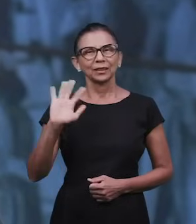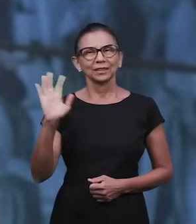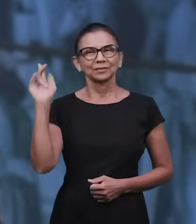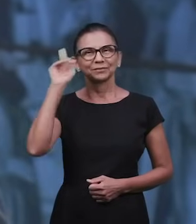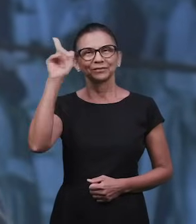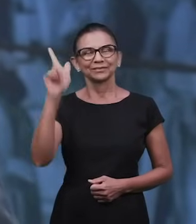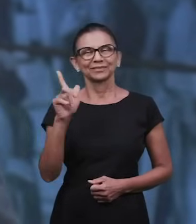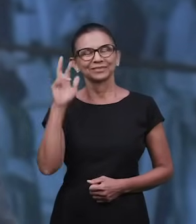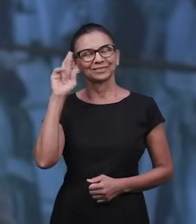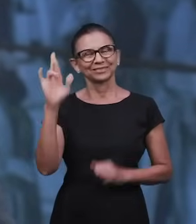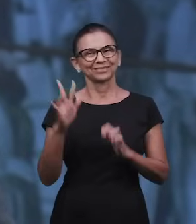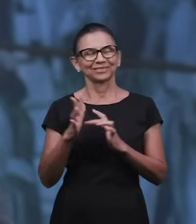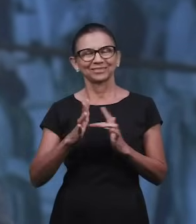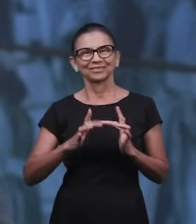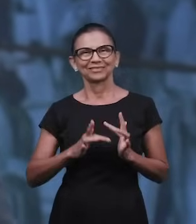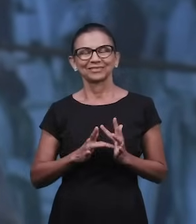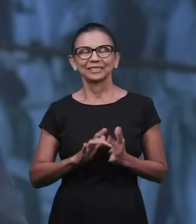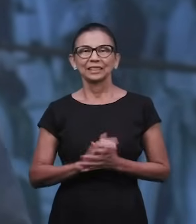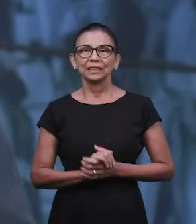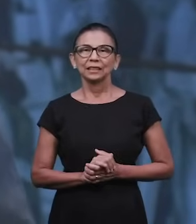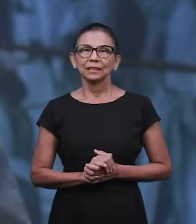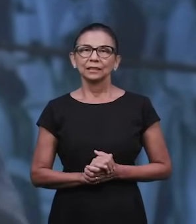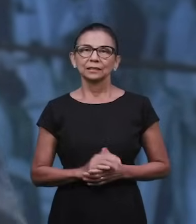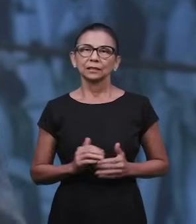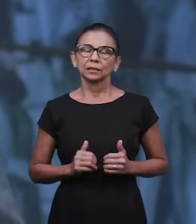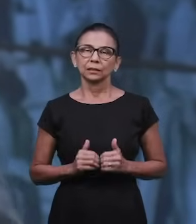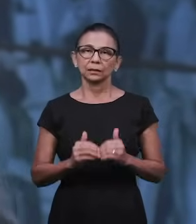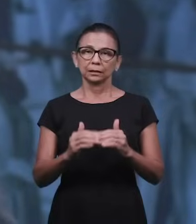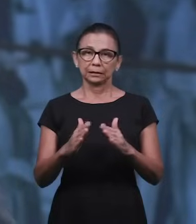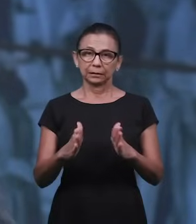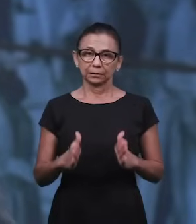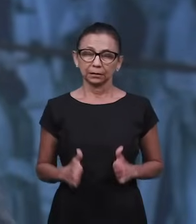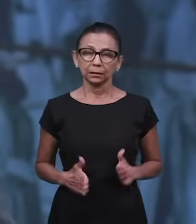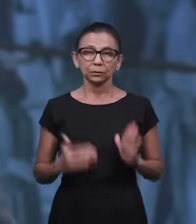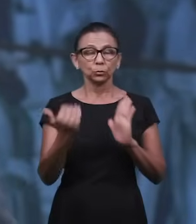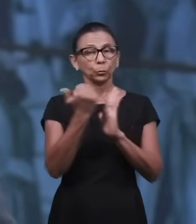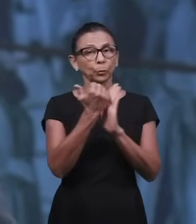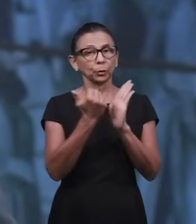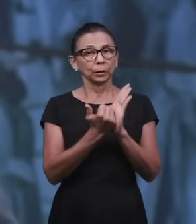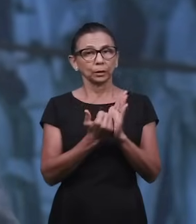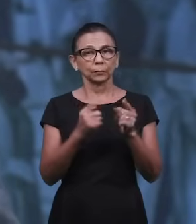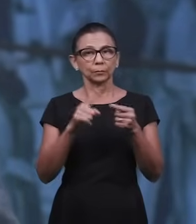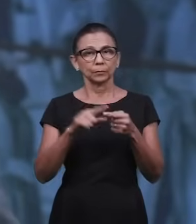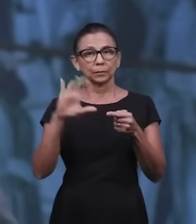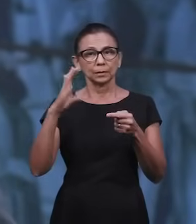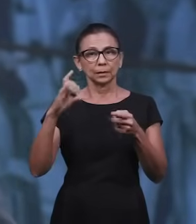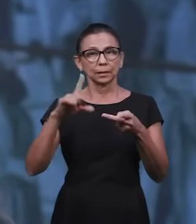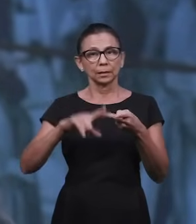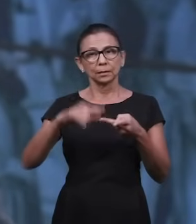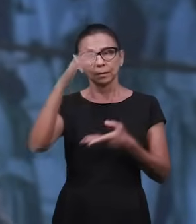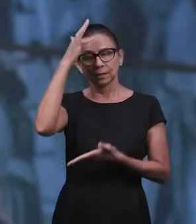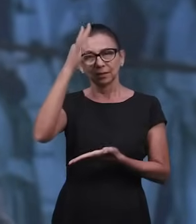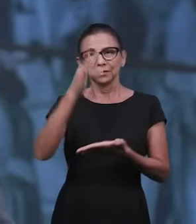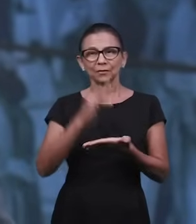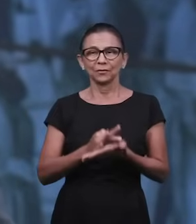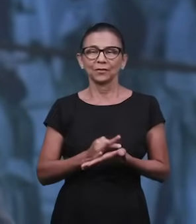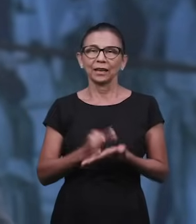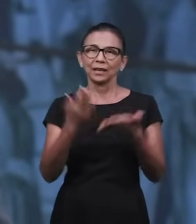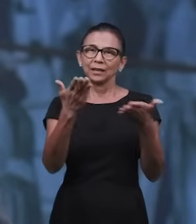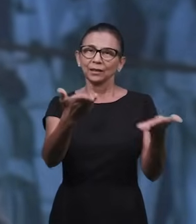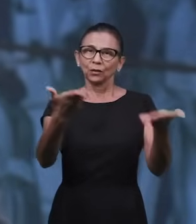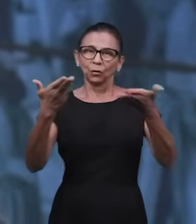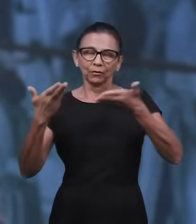Olá, meus irmãos, a paz do Senhor Jesus. Nós estamos iniciando mais um programa Ciência e Fé. Você é o